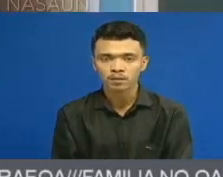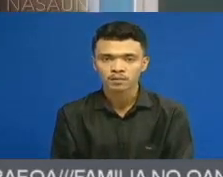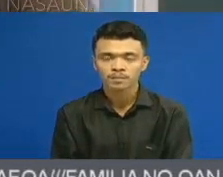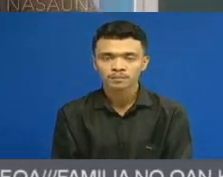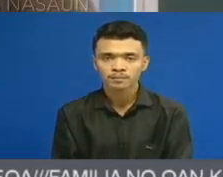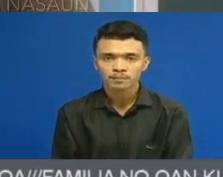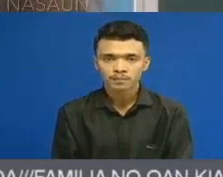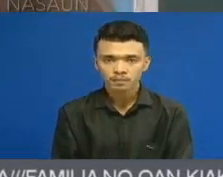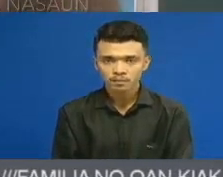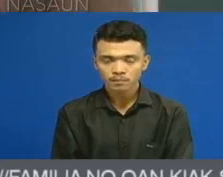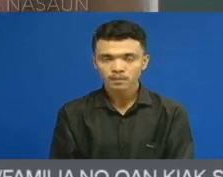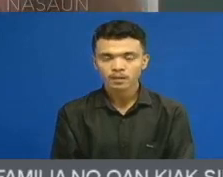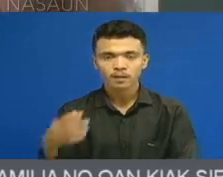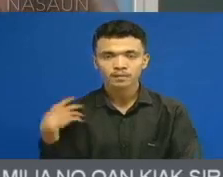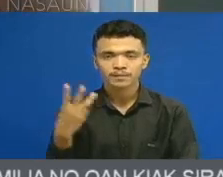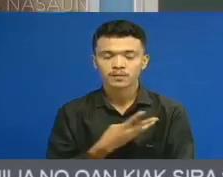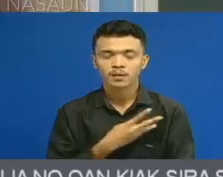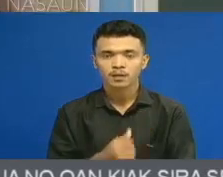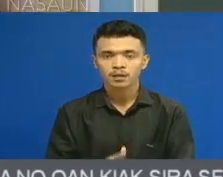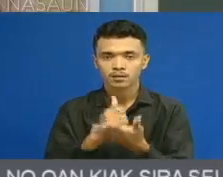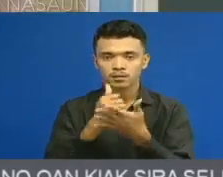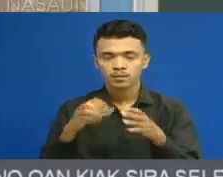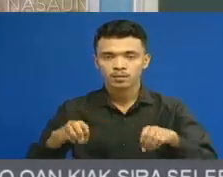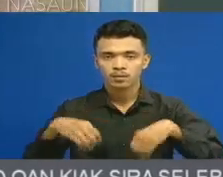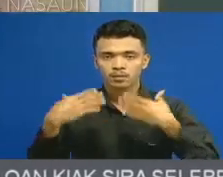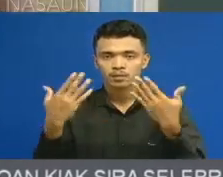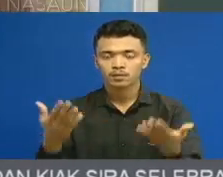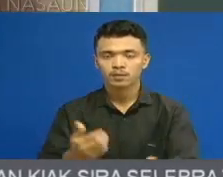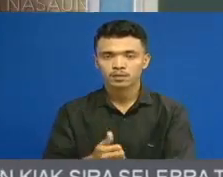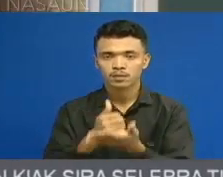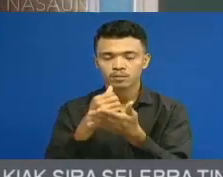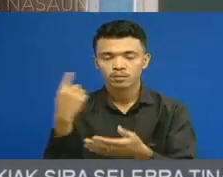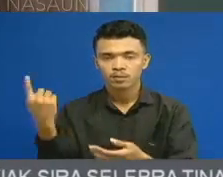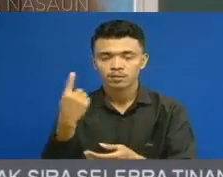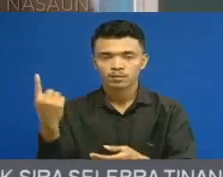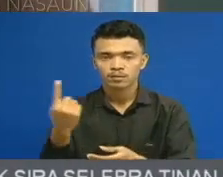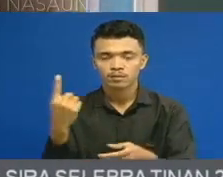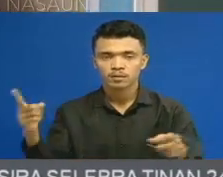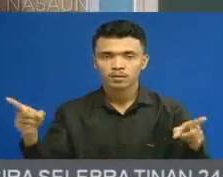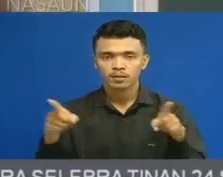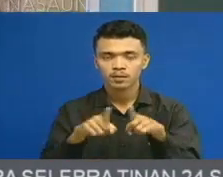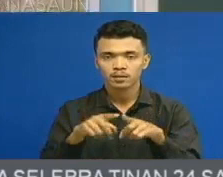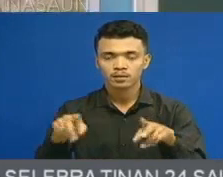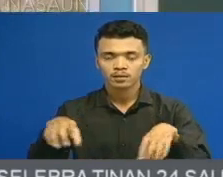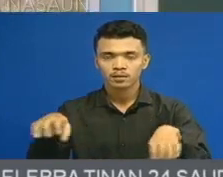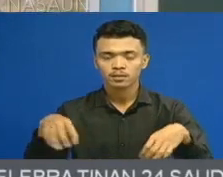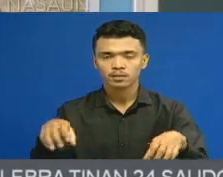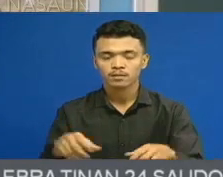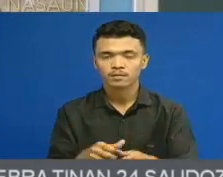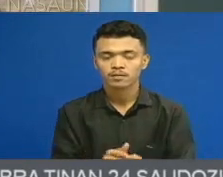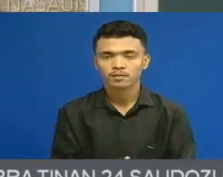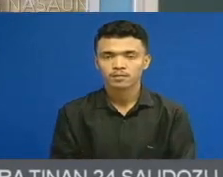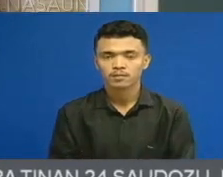Entre Itaho e Itazura Malu, o Isama Kitabele, Azura Malu Tamba, Hanesan, ba projeto linha direção nene pa